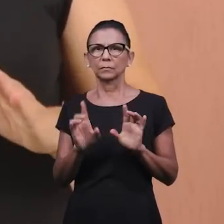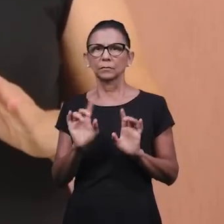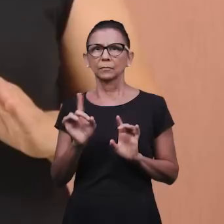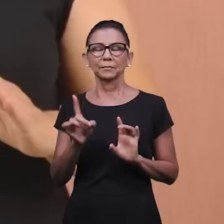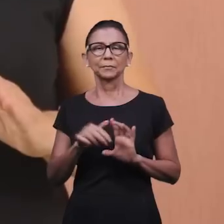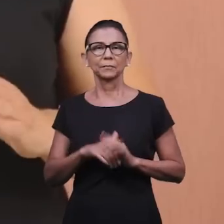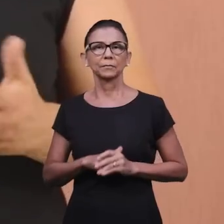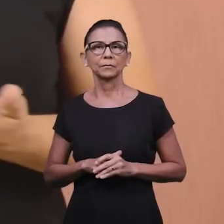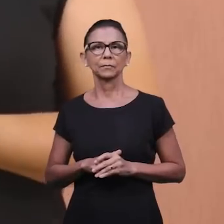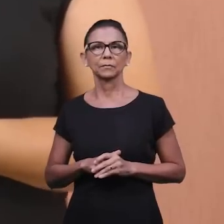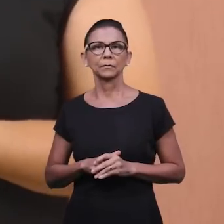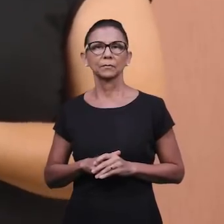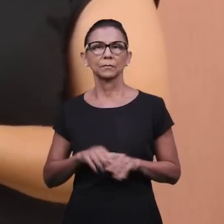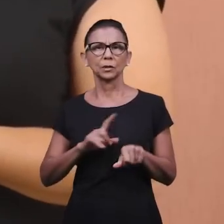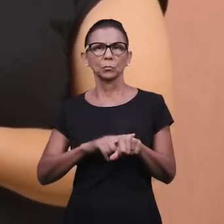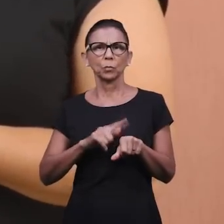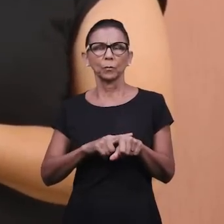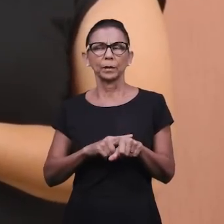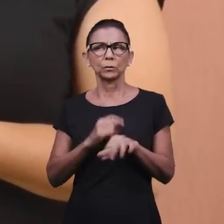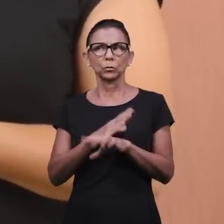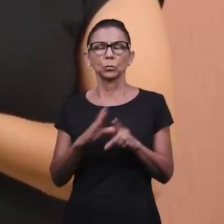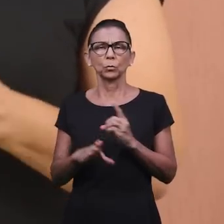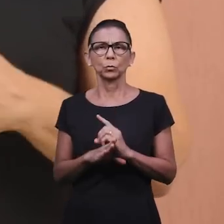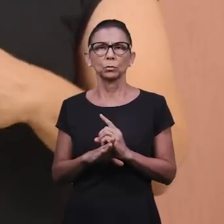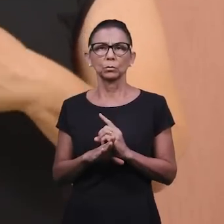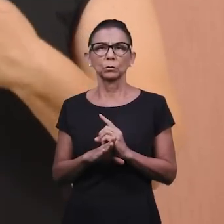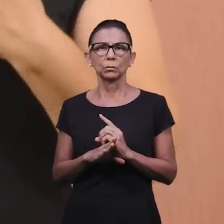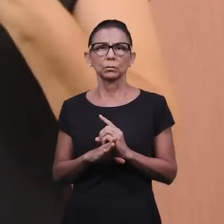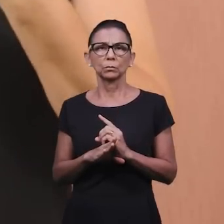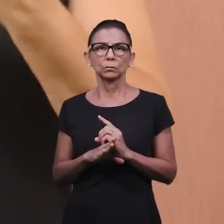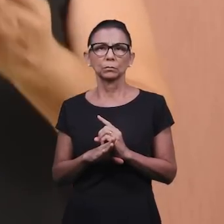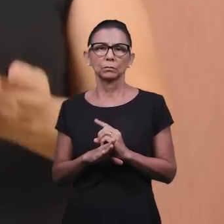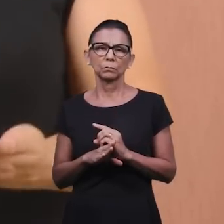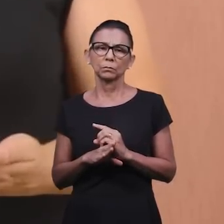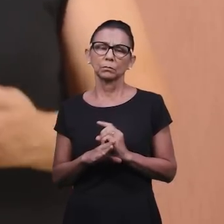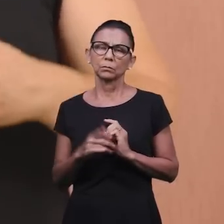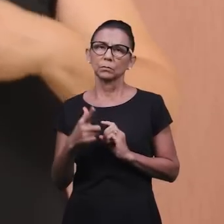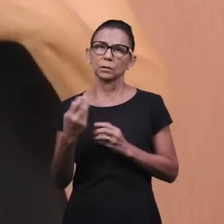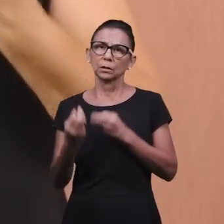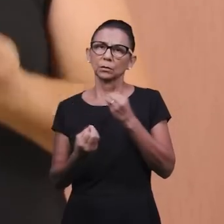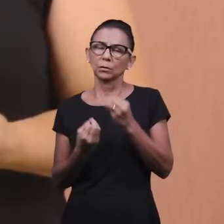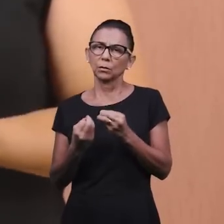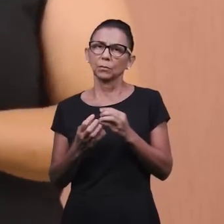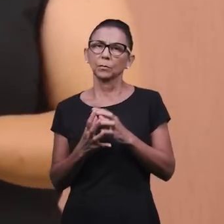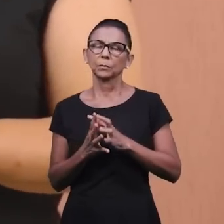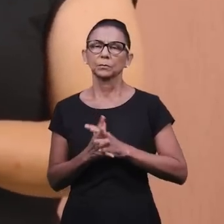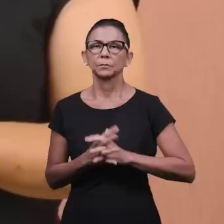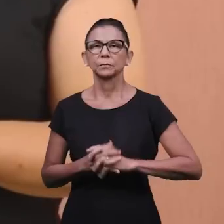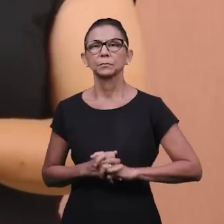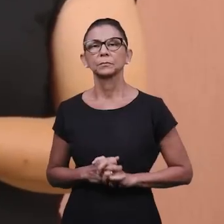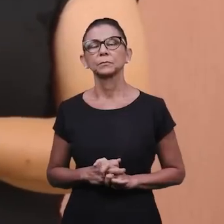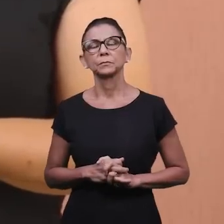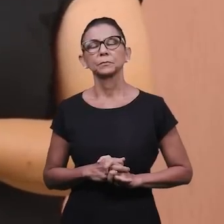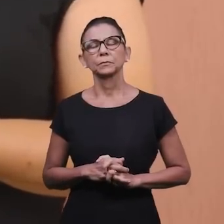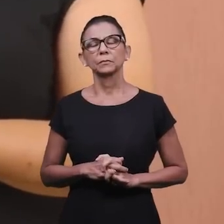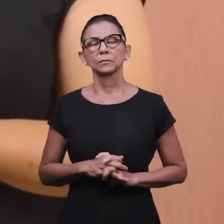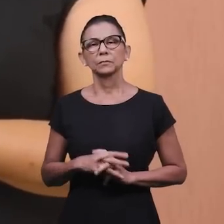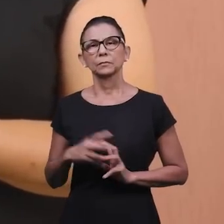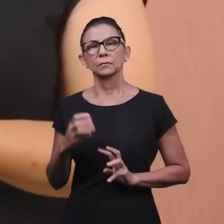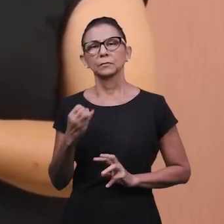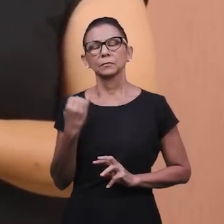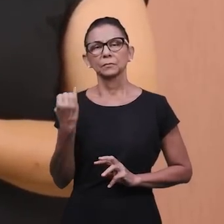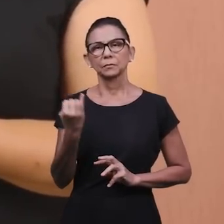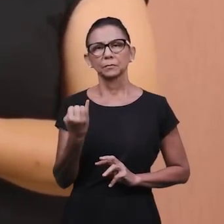do culto. Então, isso tem que ser feito no momento posterior ao culto. Após o culto. Então, a gente precisa que esse trabalho seja realizado. E uma coisa